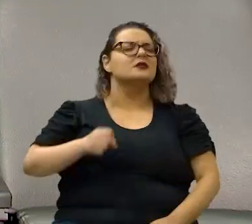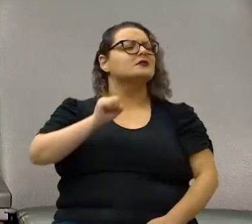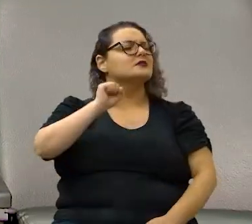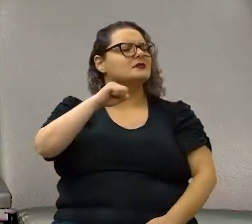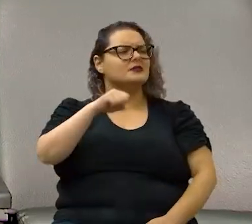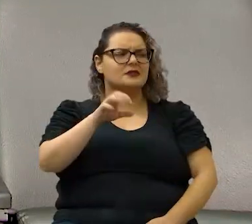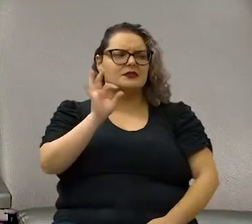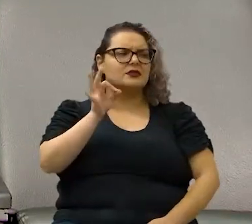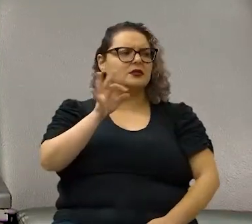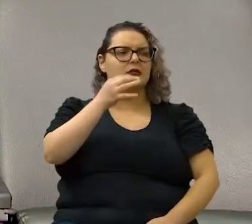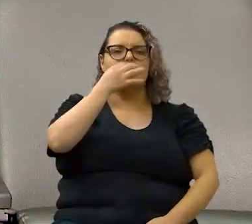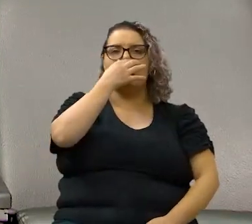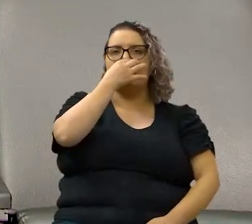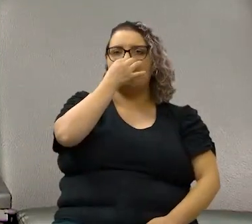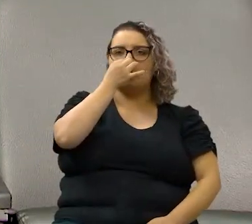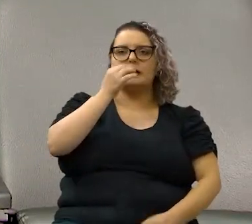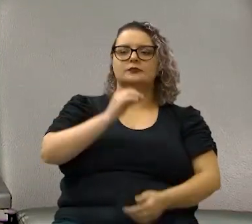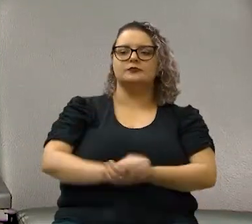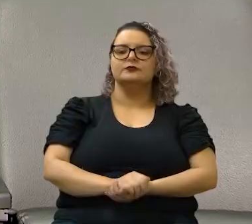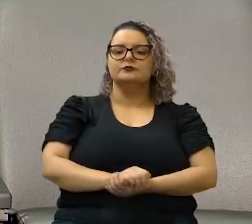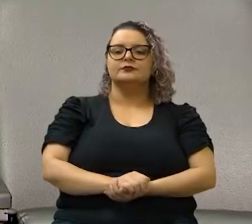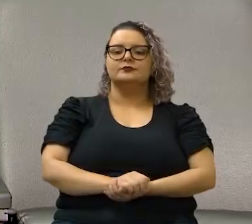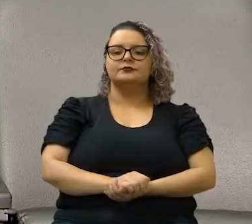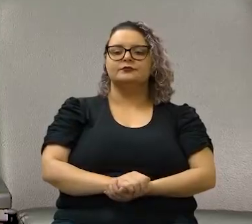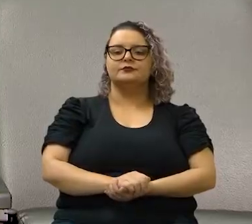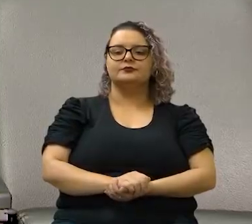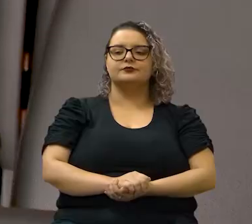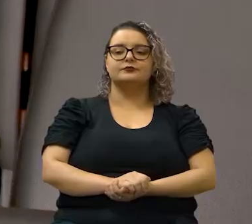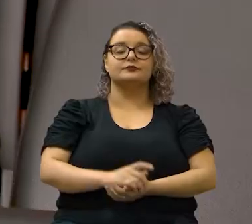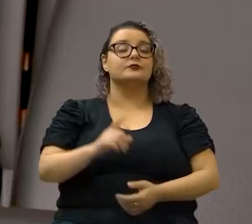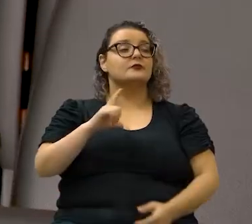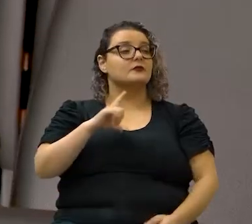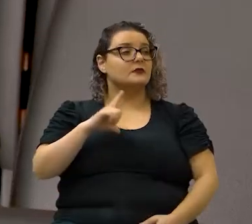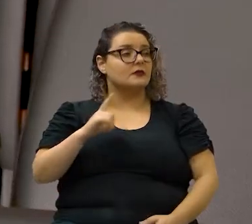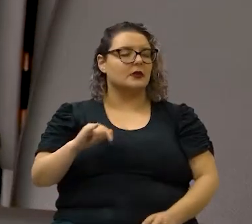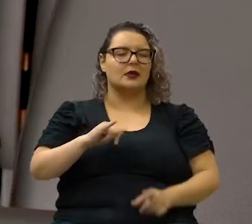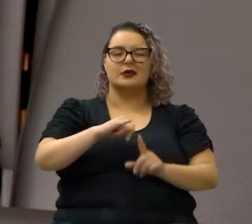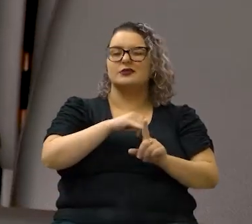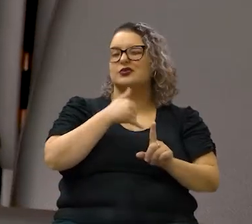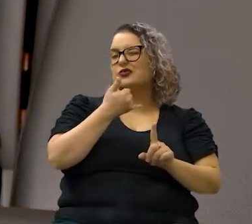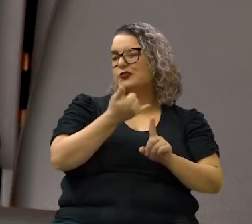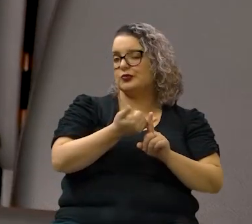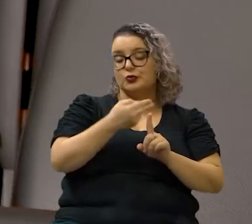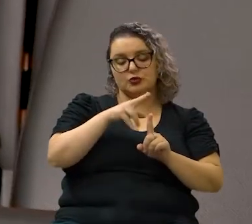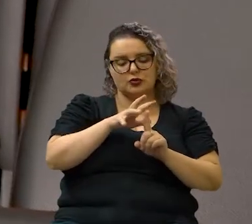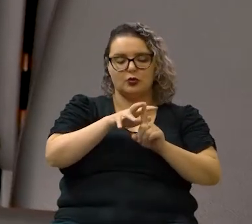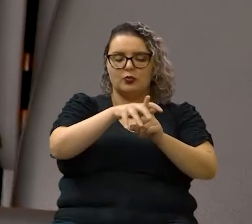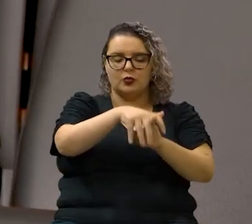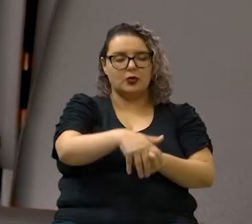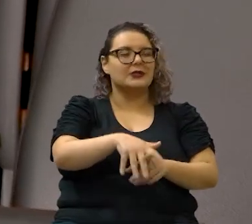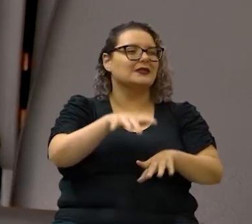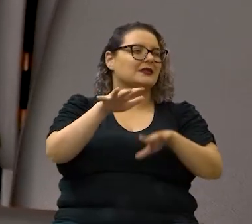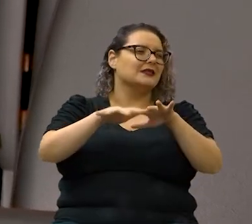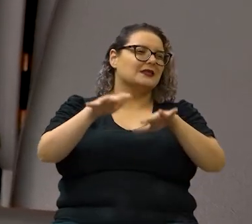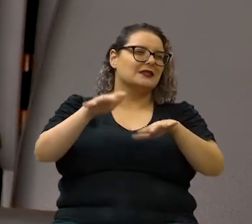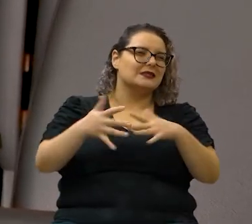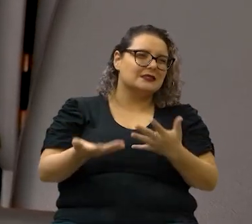Com certeza, eu acho que primeiro, né, você tem o fenômeno dos bullying, que muitas